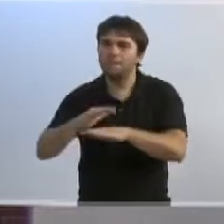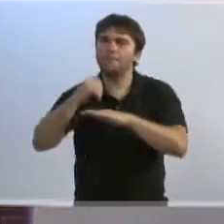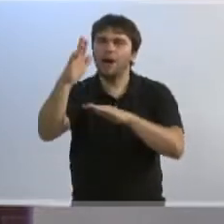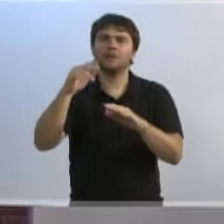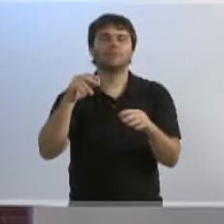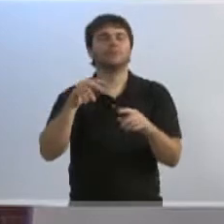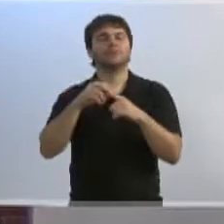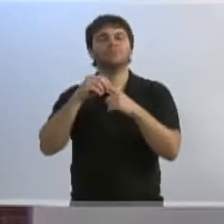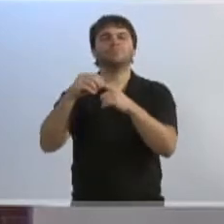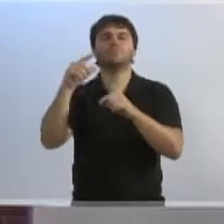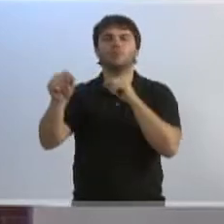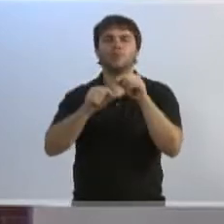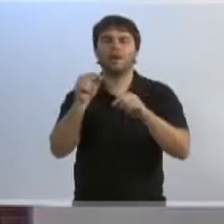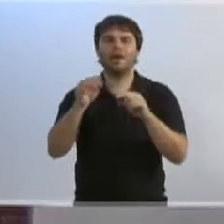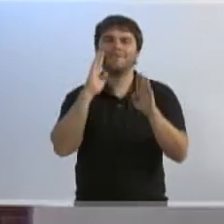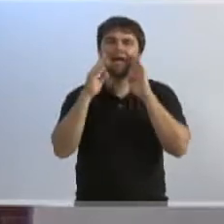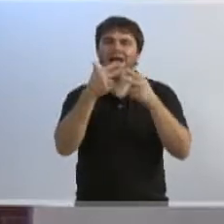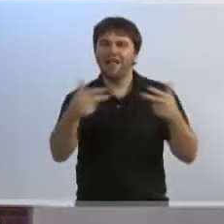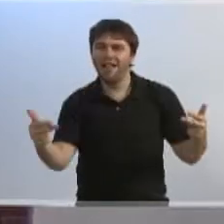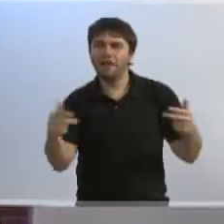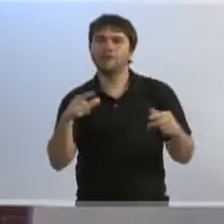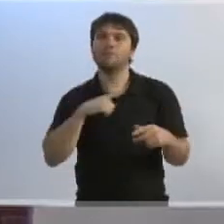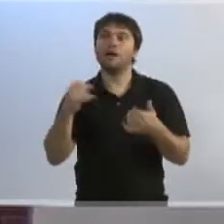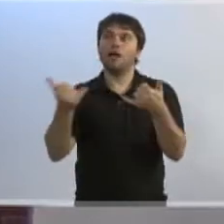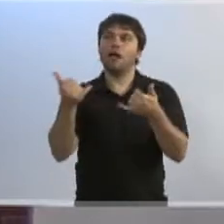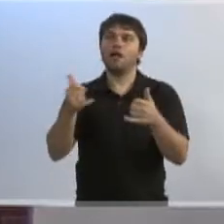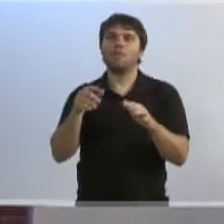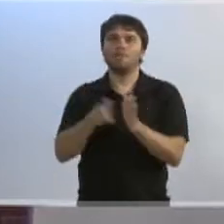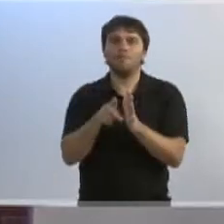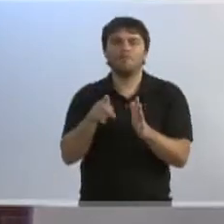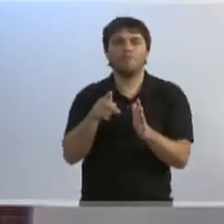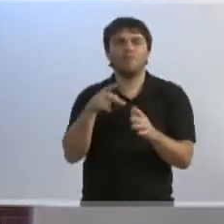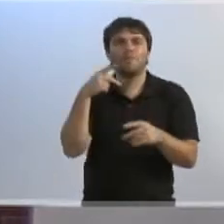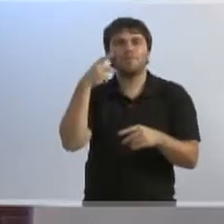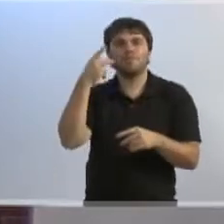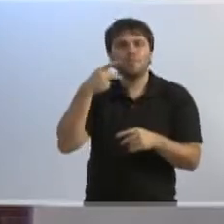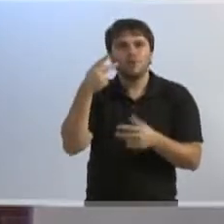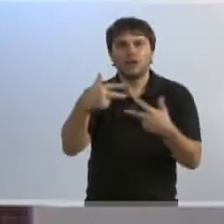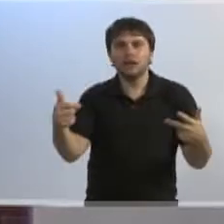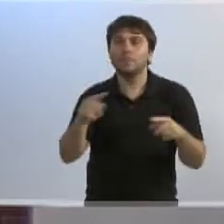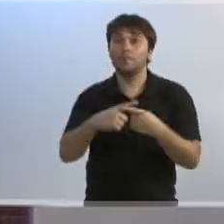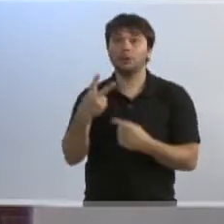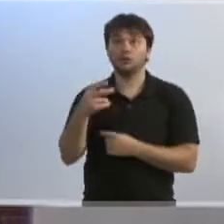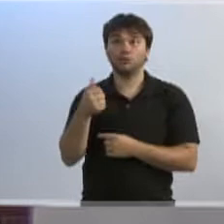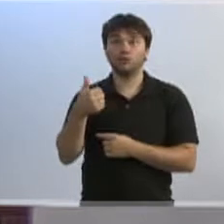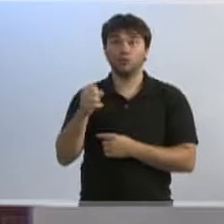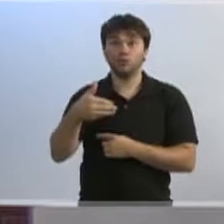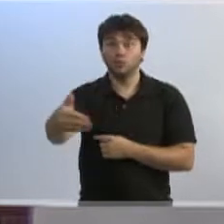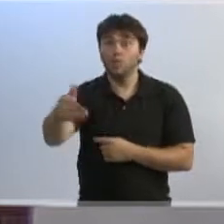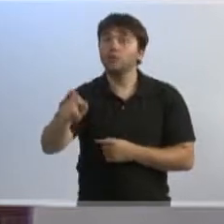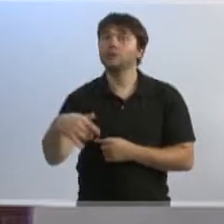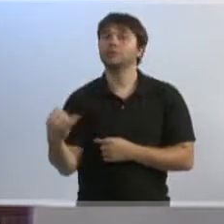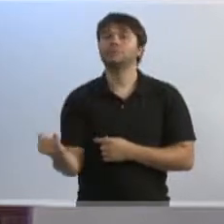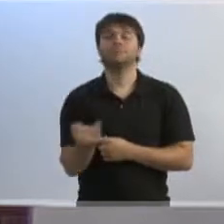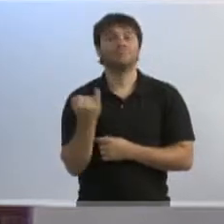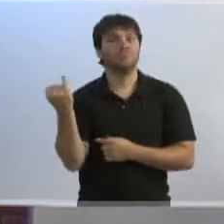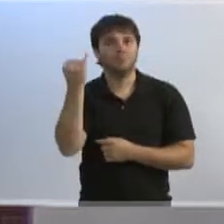redes sociais, da política, mas não se informam. E não tem nem noção que 2018 é extremamente importante para a nossa...